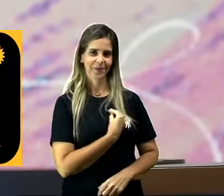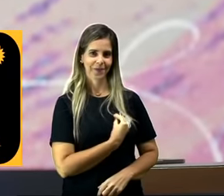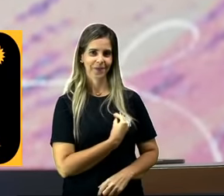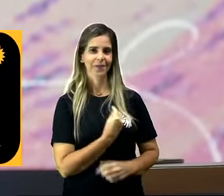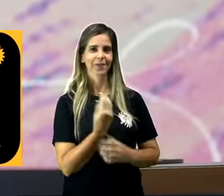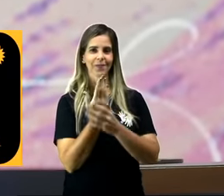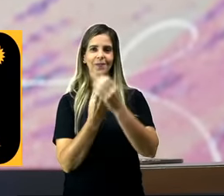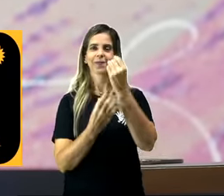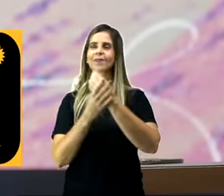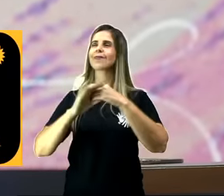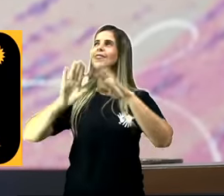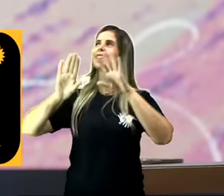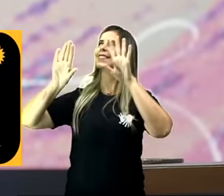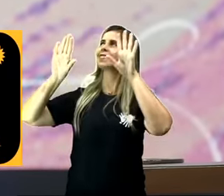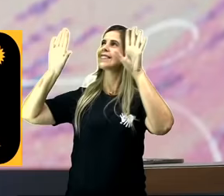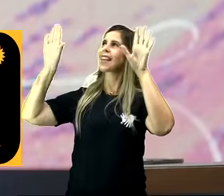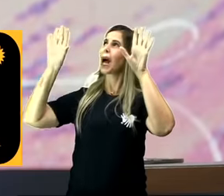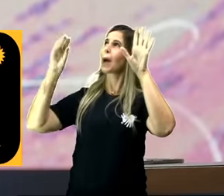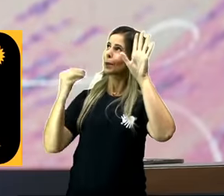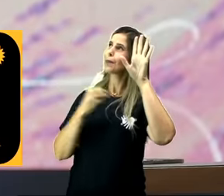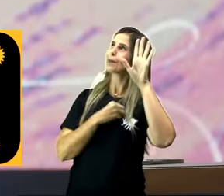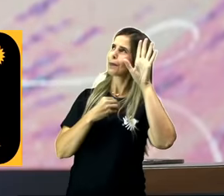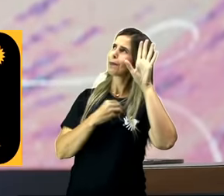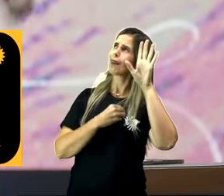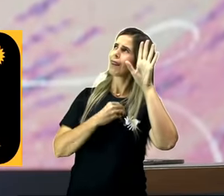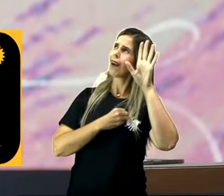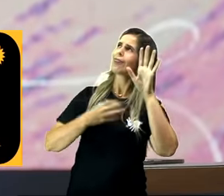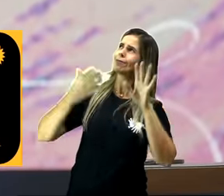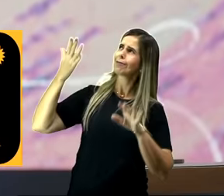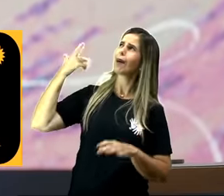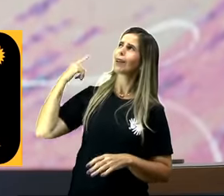Levante a mão para o céu e diga: onde abundou o pecado,